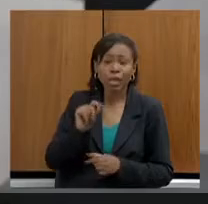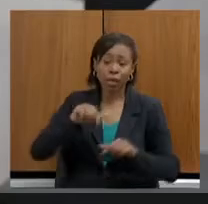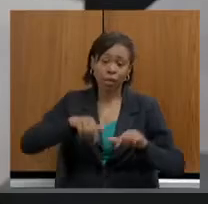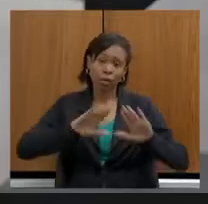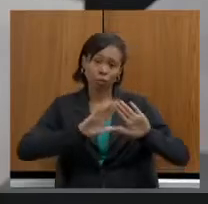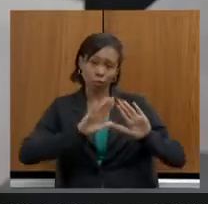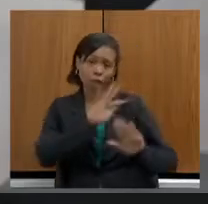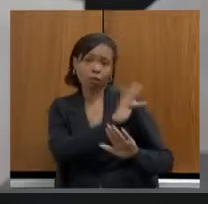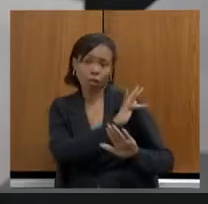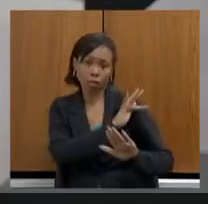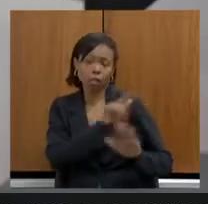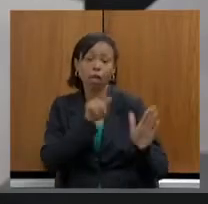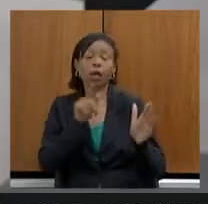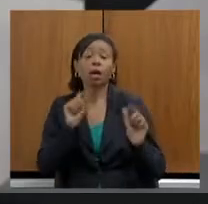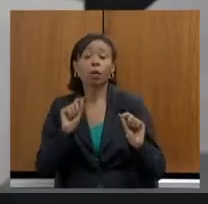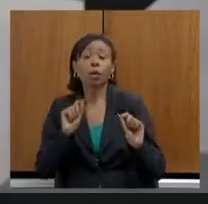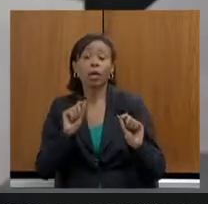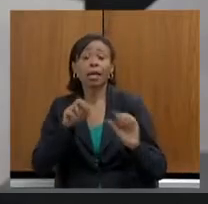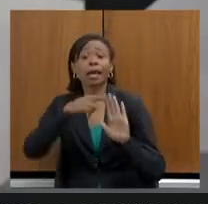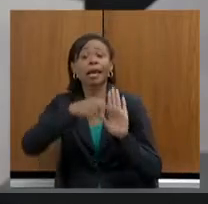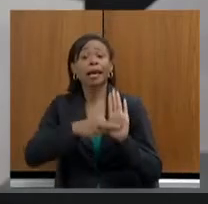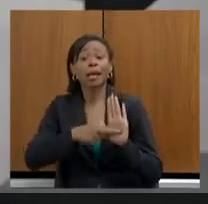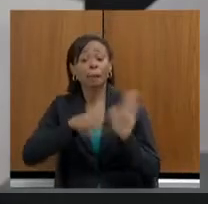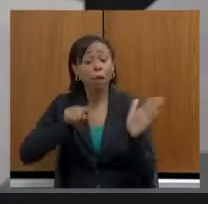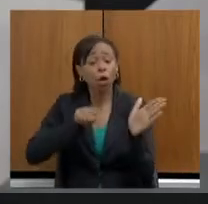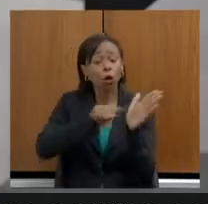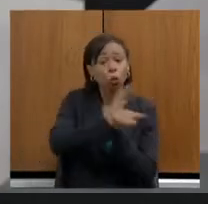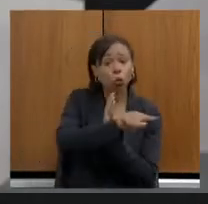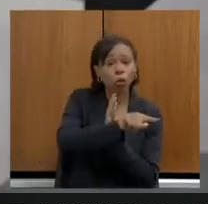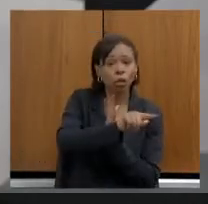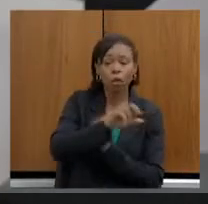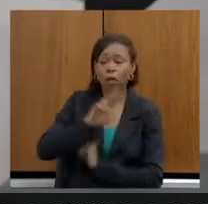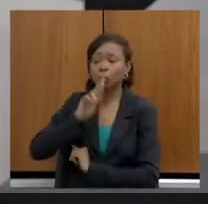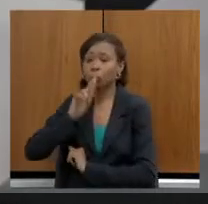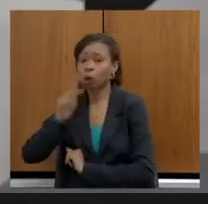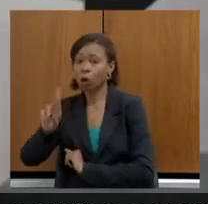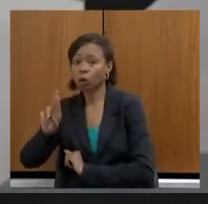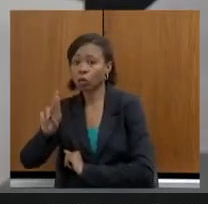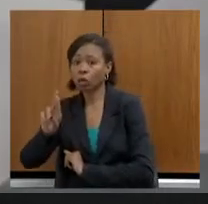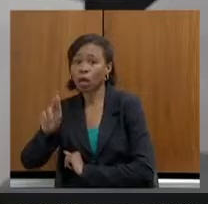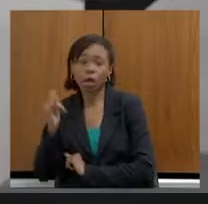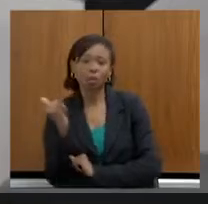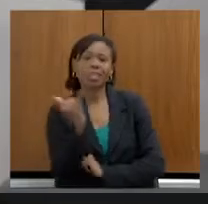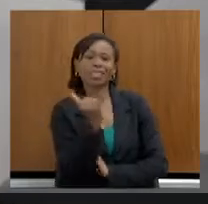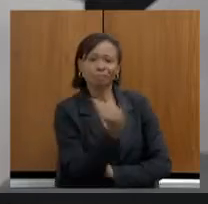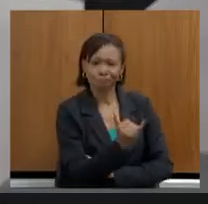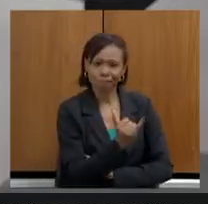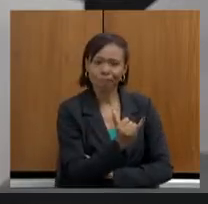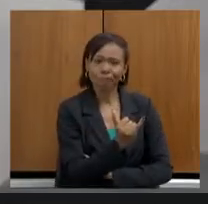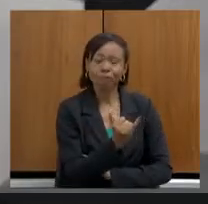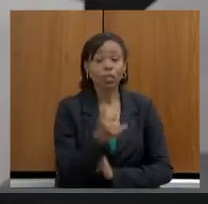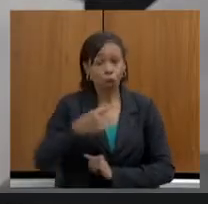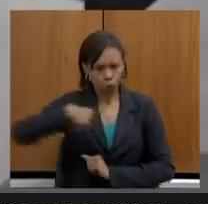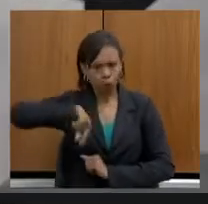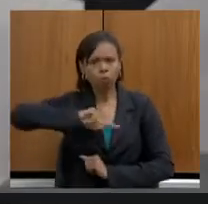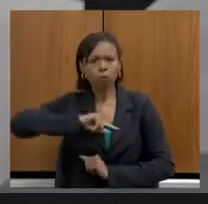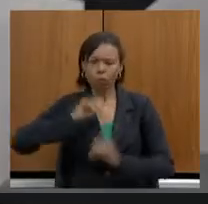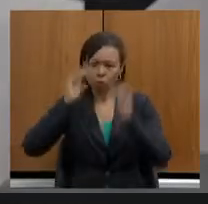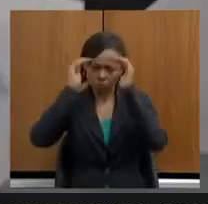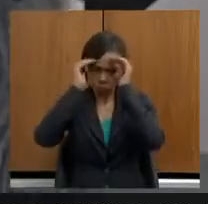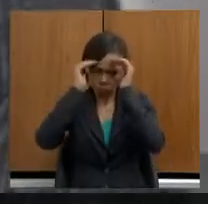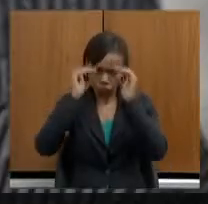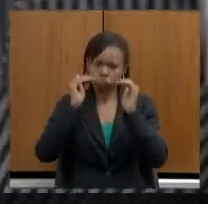metodologia é pergunta resposta e tréplica então nós cumprimos